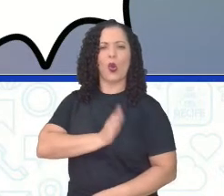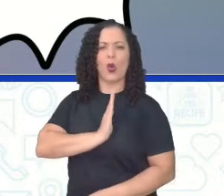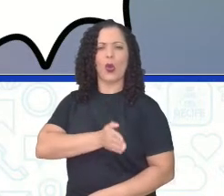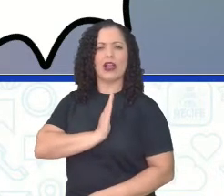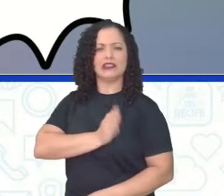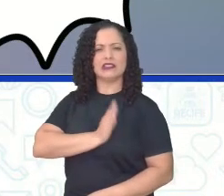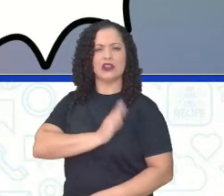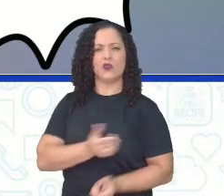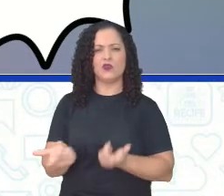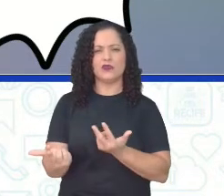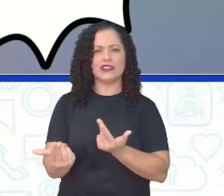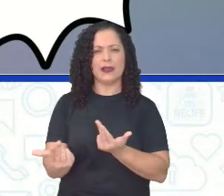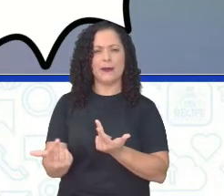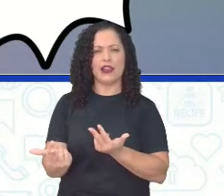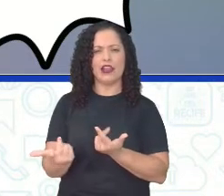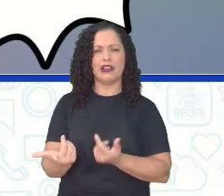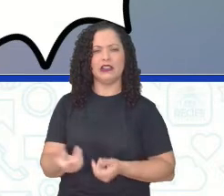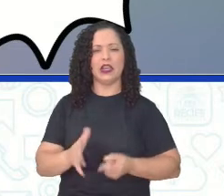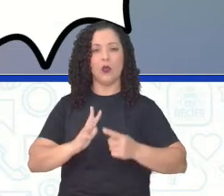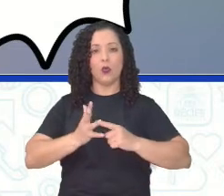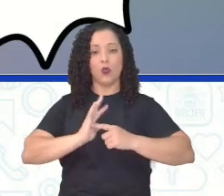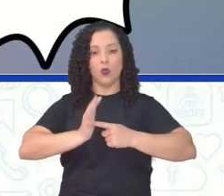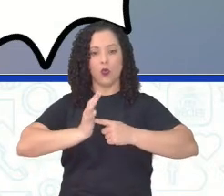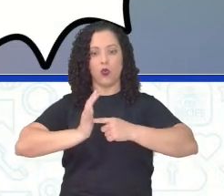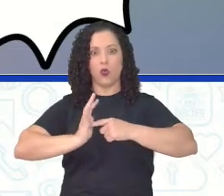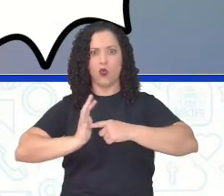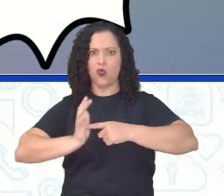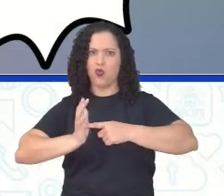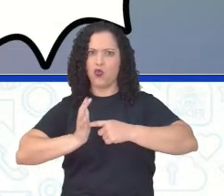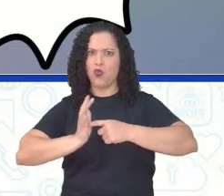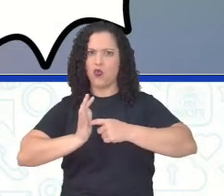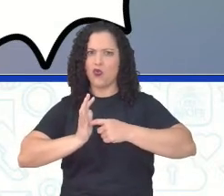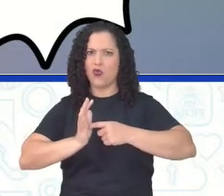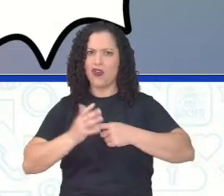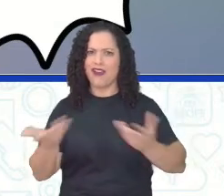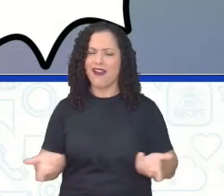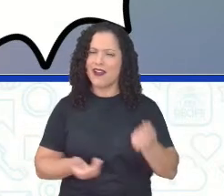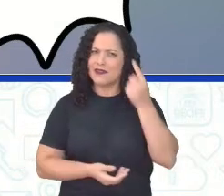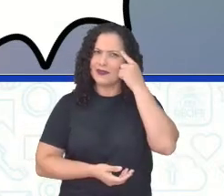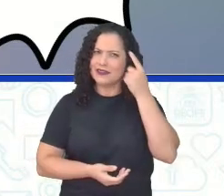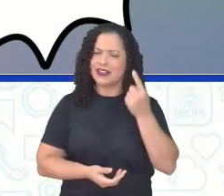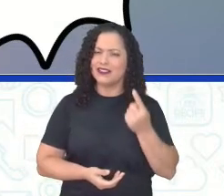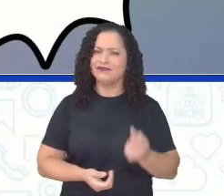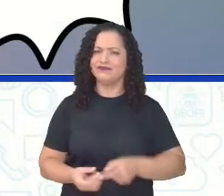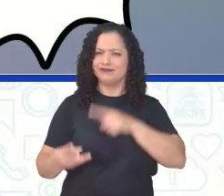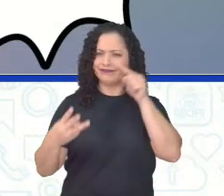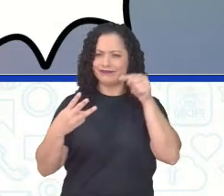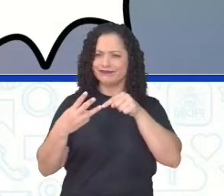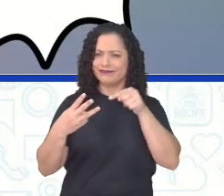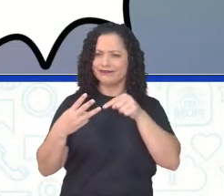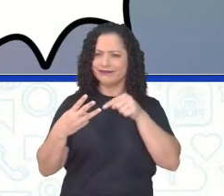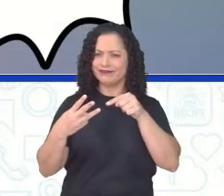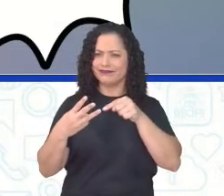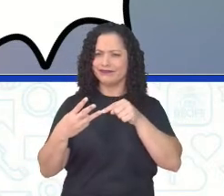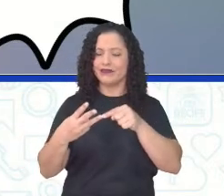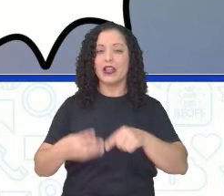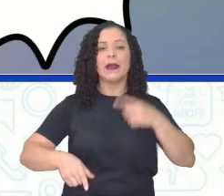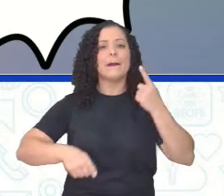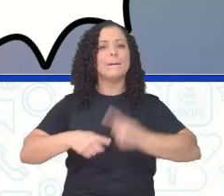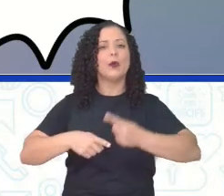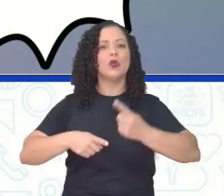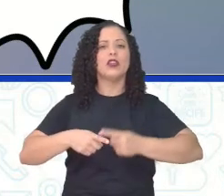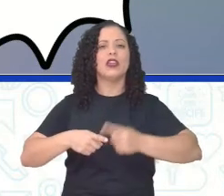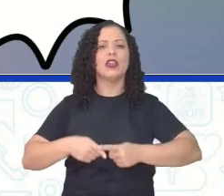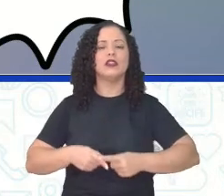a uma bomba d'água? Então, aí é uma pergunta também para a gente pensar. E a outra, por que devemos respirar pelo